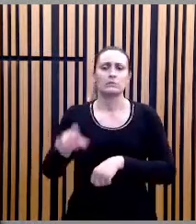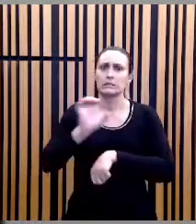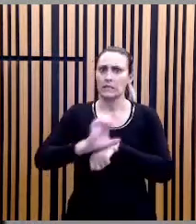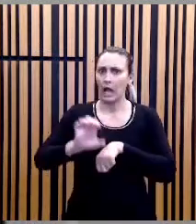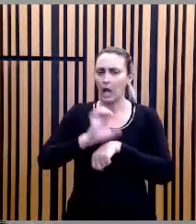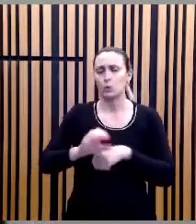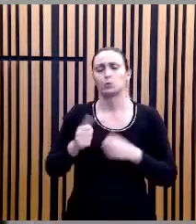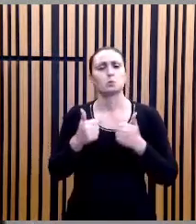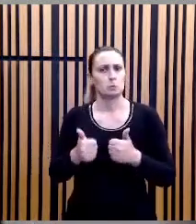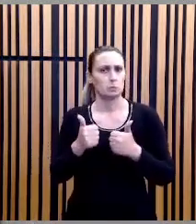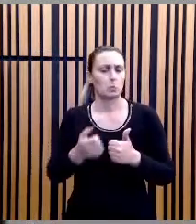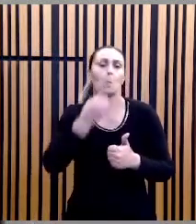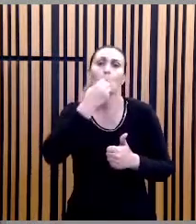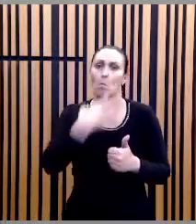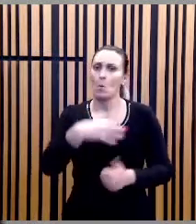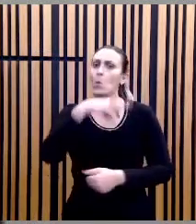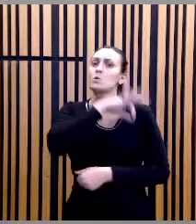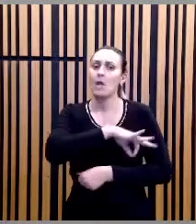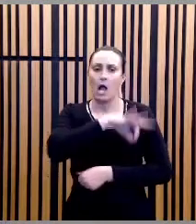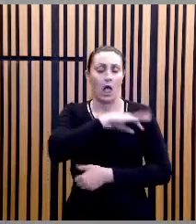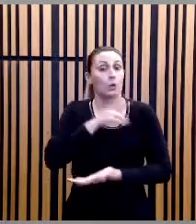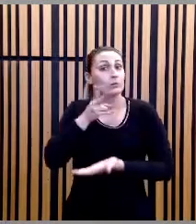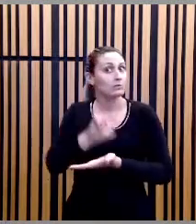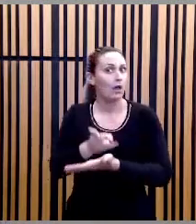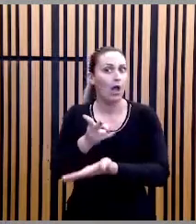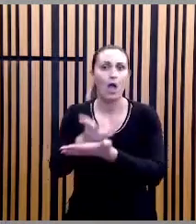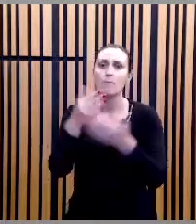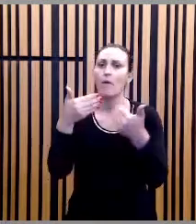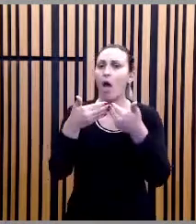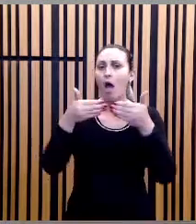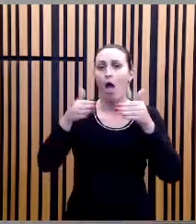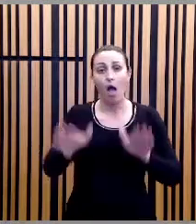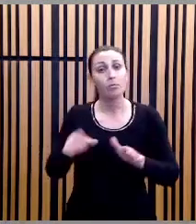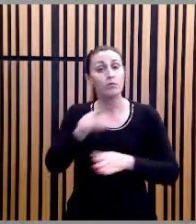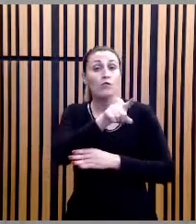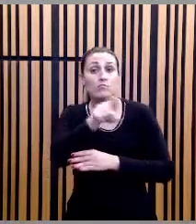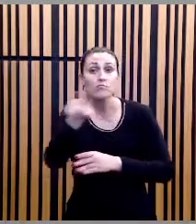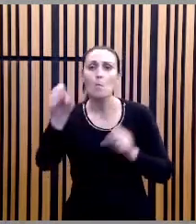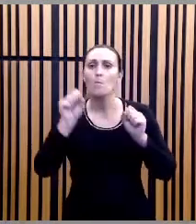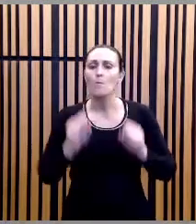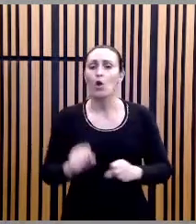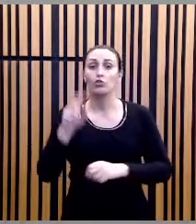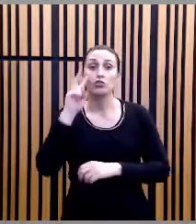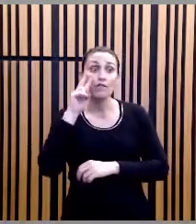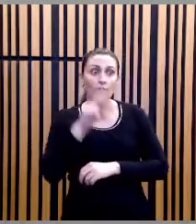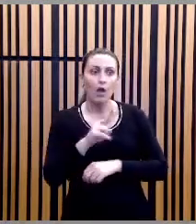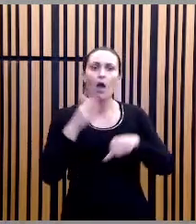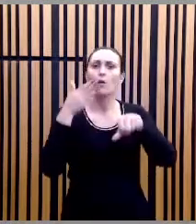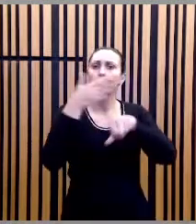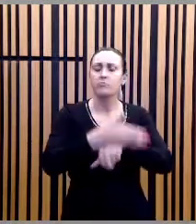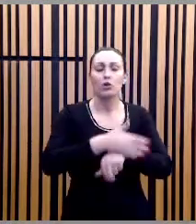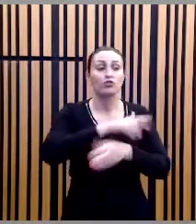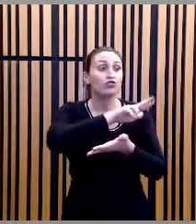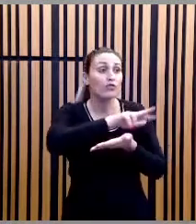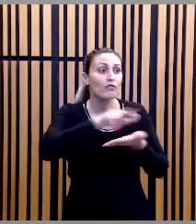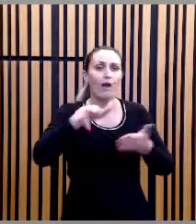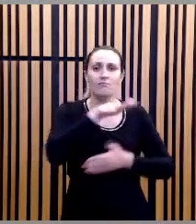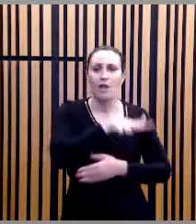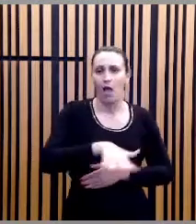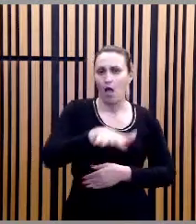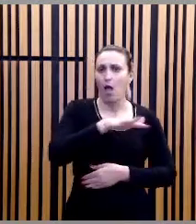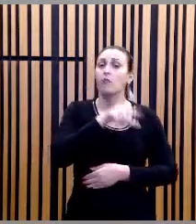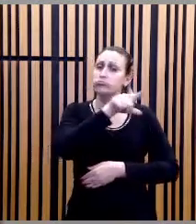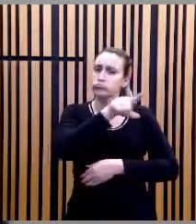remunerados, eles abrem frequentemente aí e vocês rodam por todas as áreas da empresa em alguns estágios que vocês